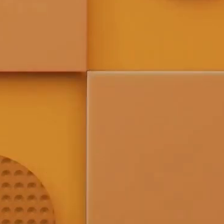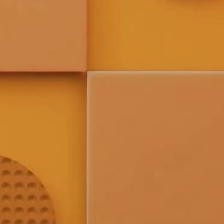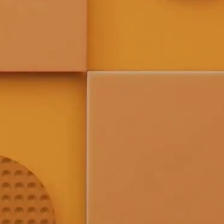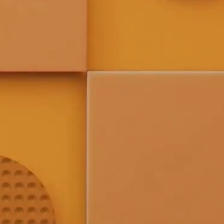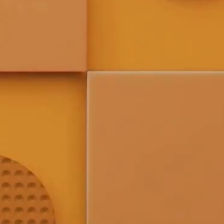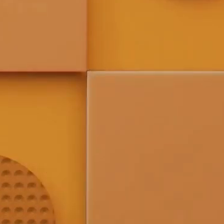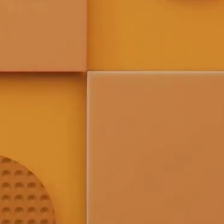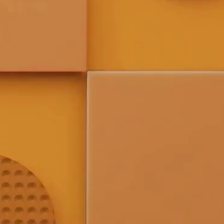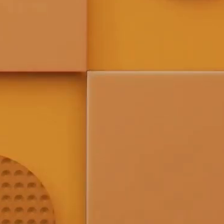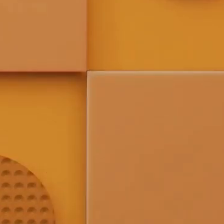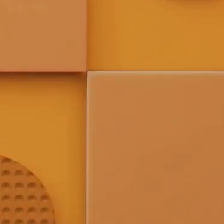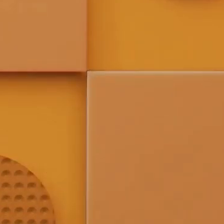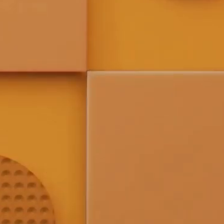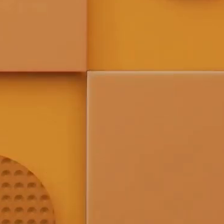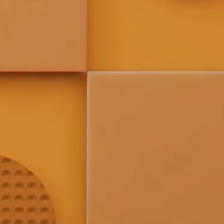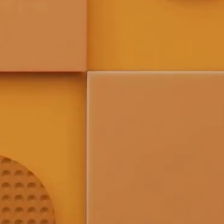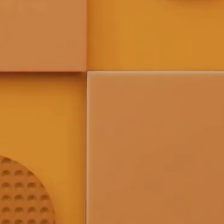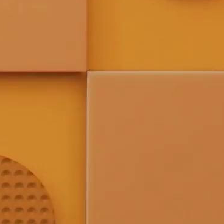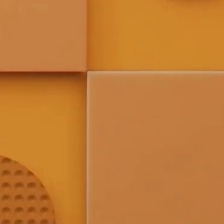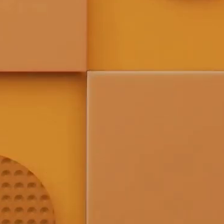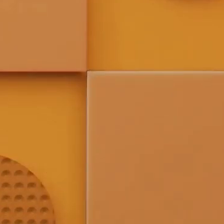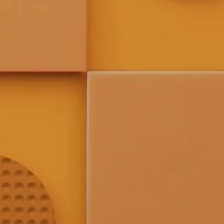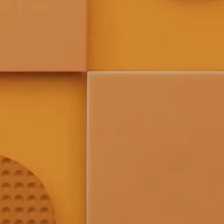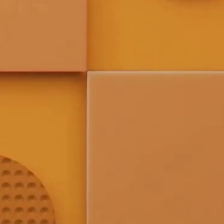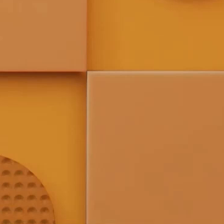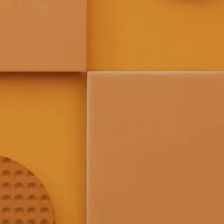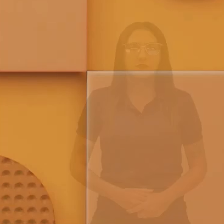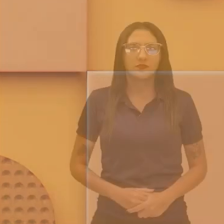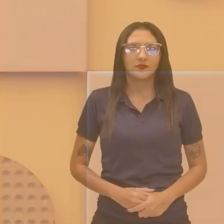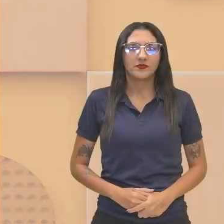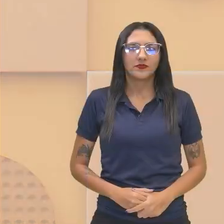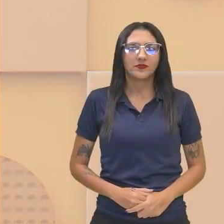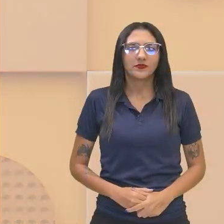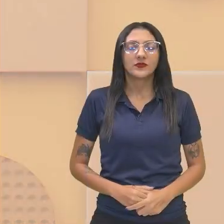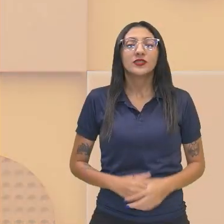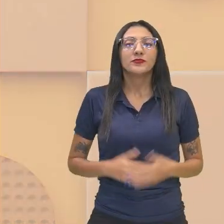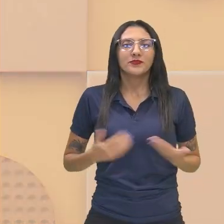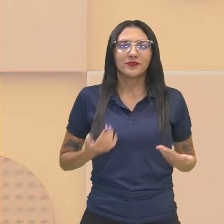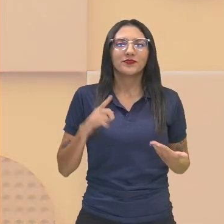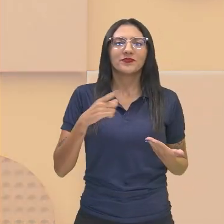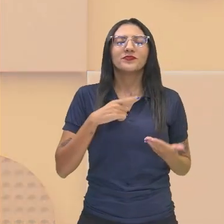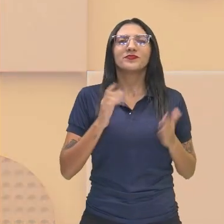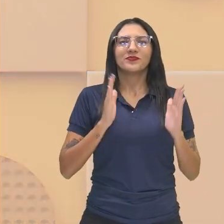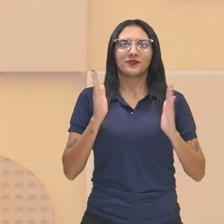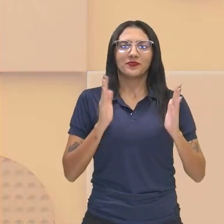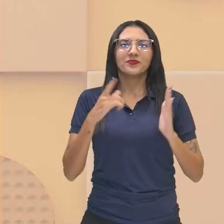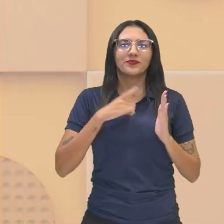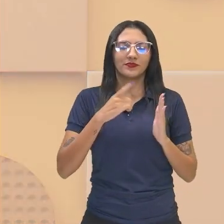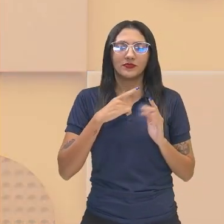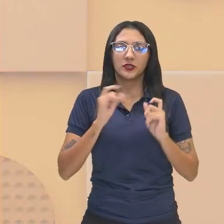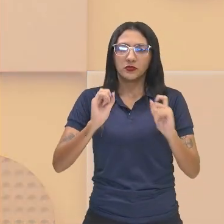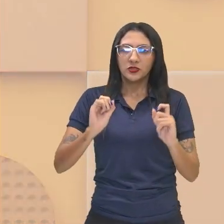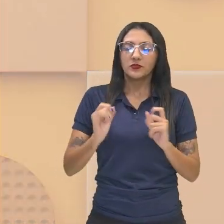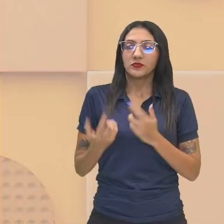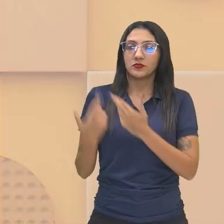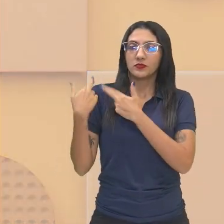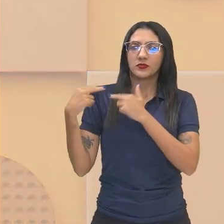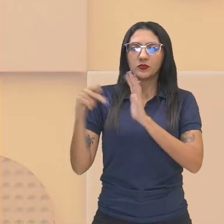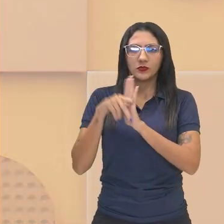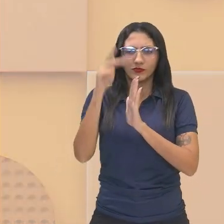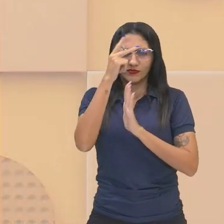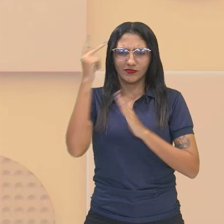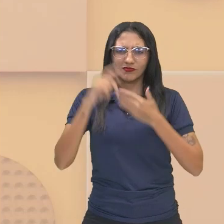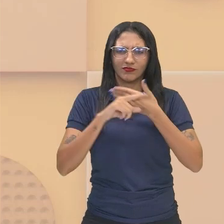acontecendo também através dessas civilizações. Então, lembra lá, é papel então do historiador exatamente